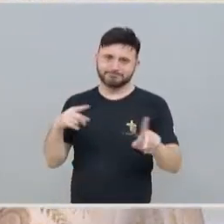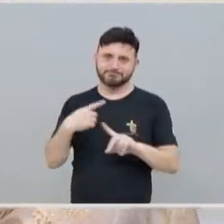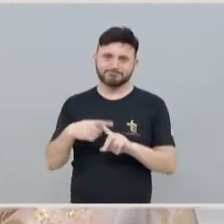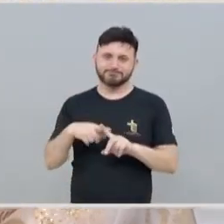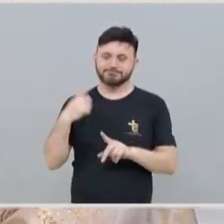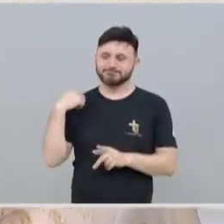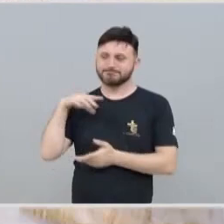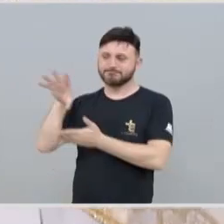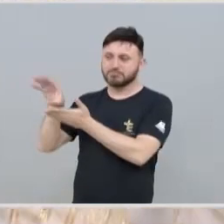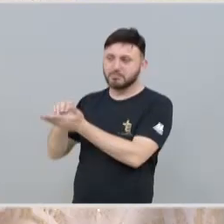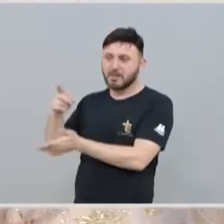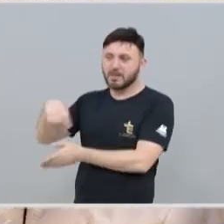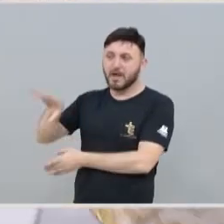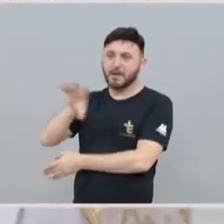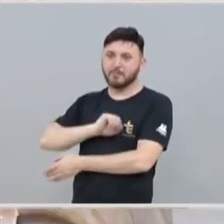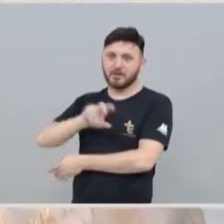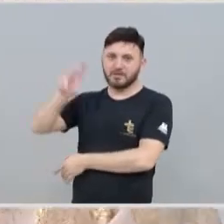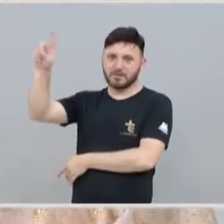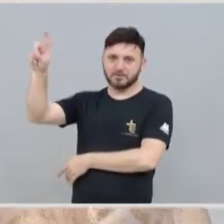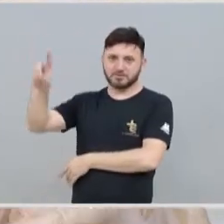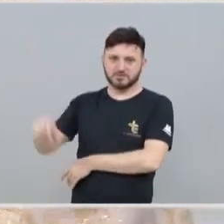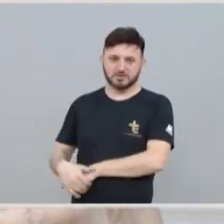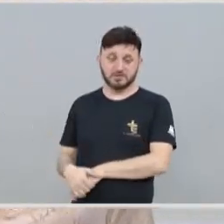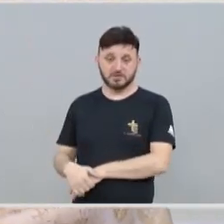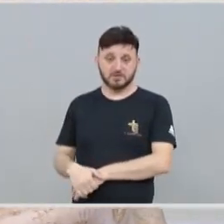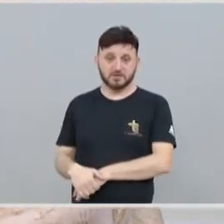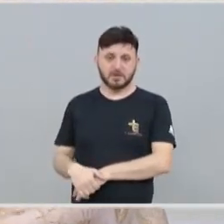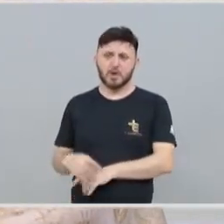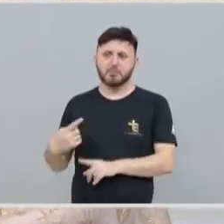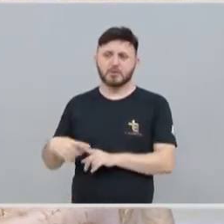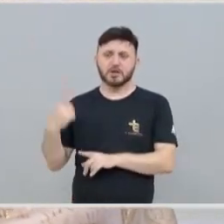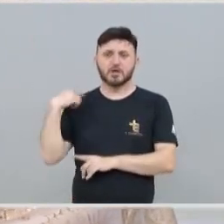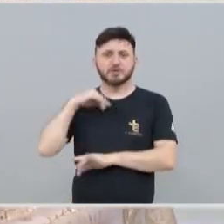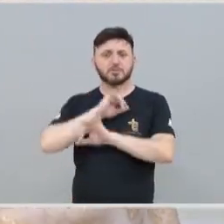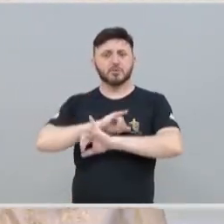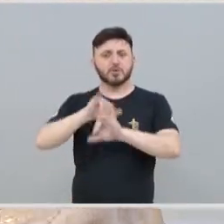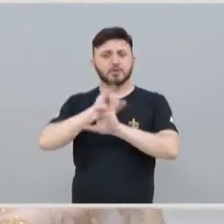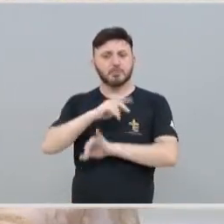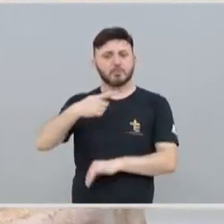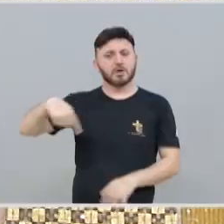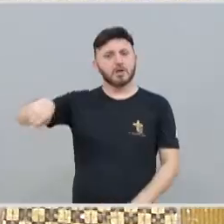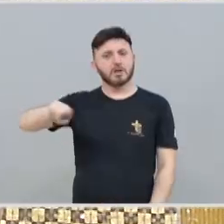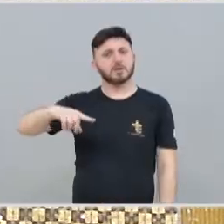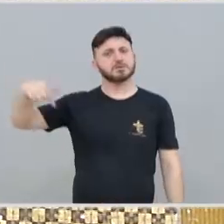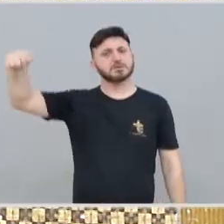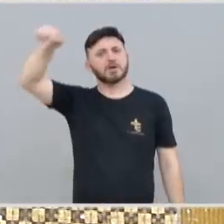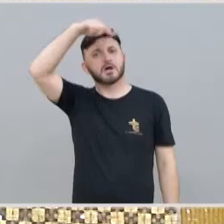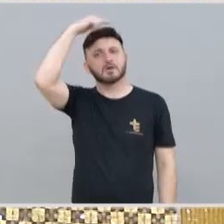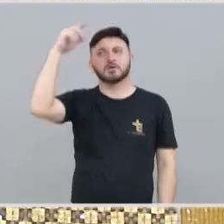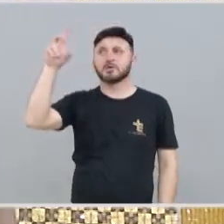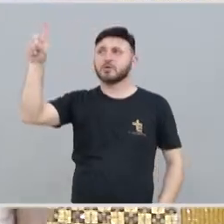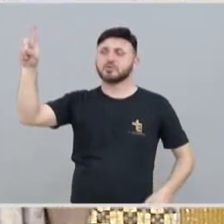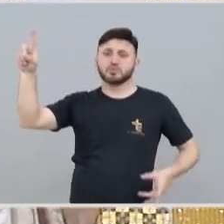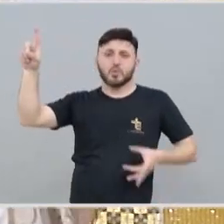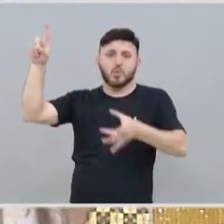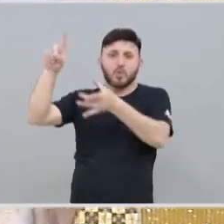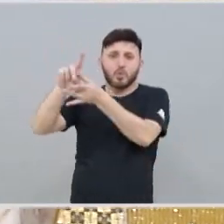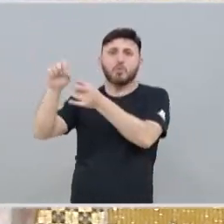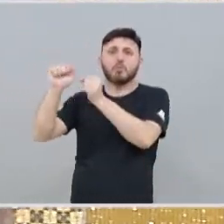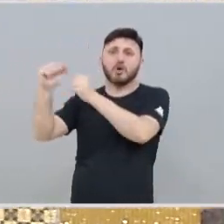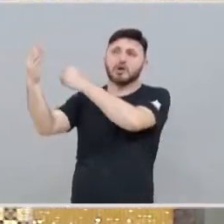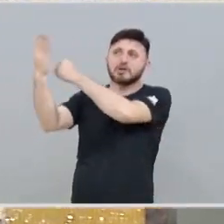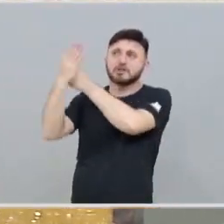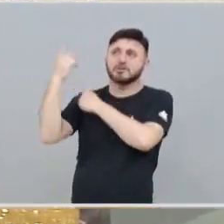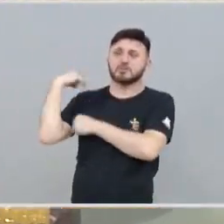que nós proclamamos santos estando junto de deus podem interceder